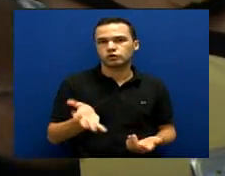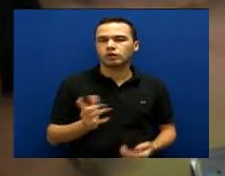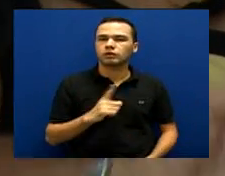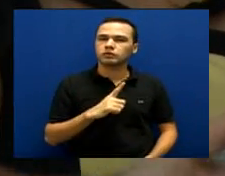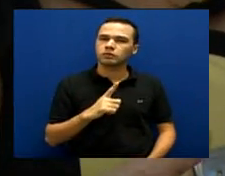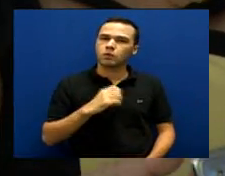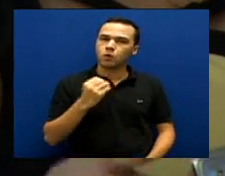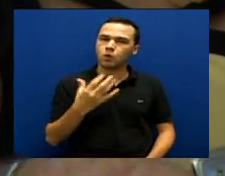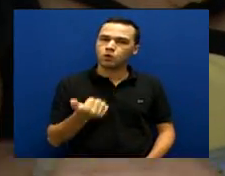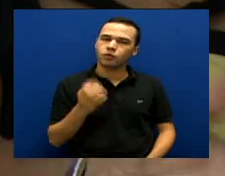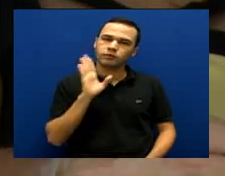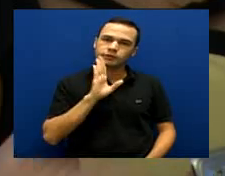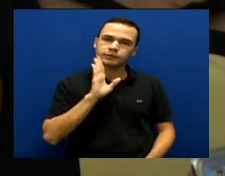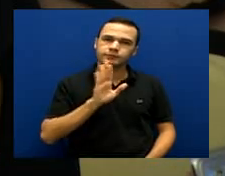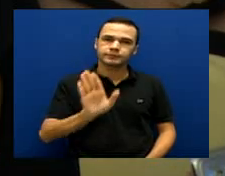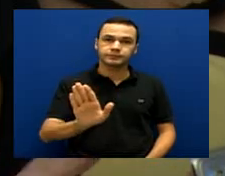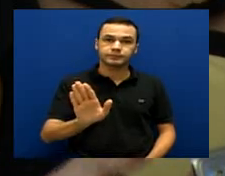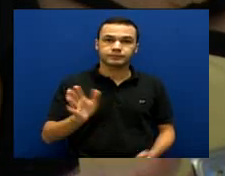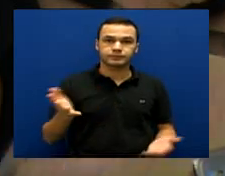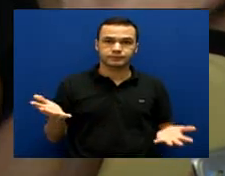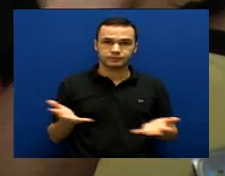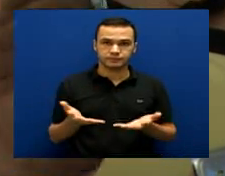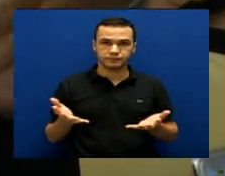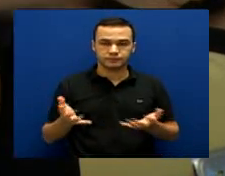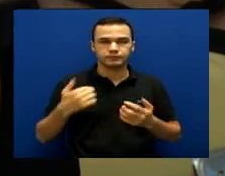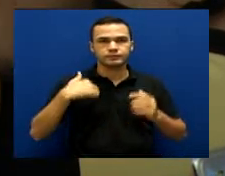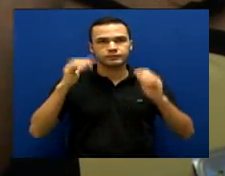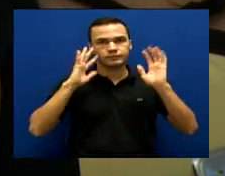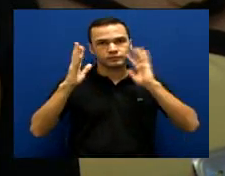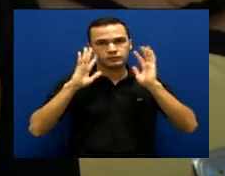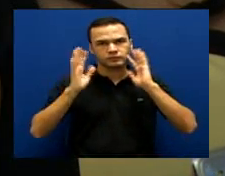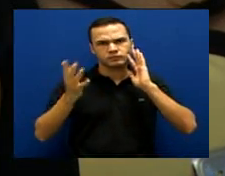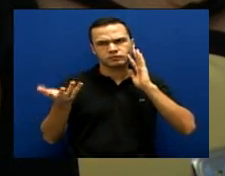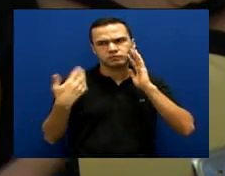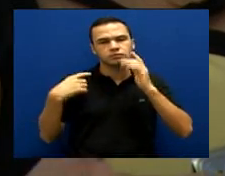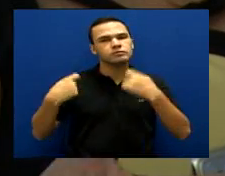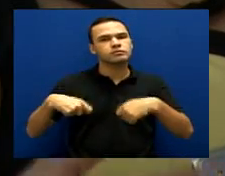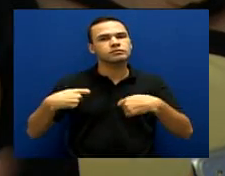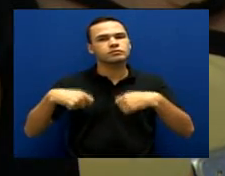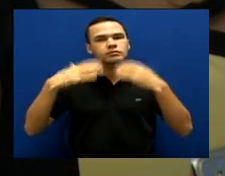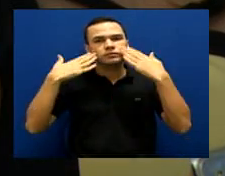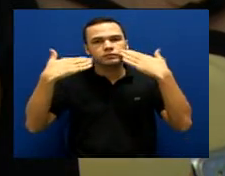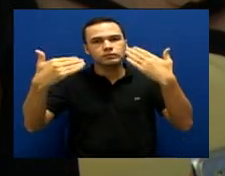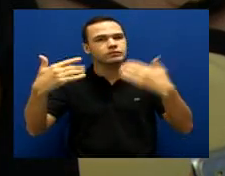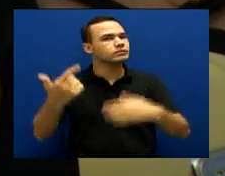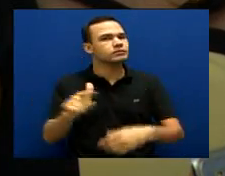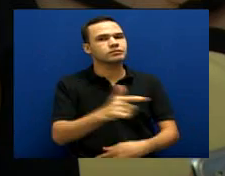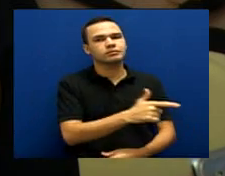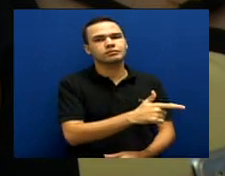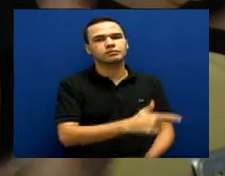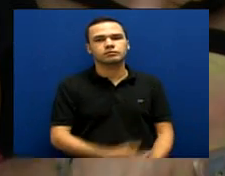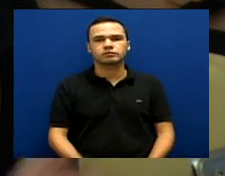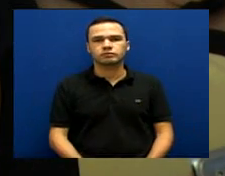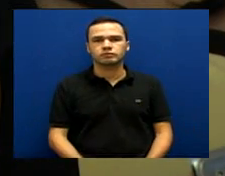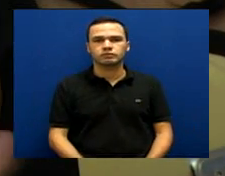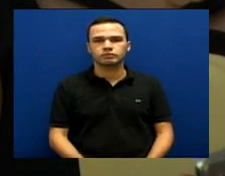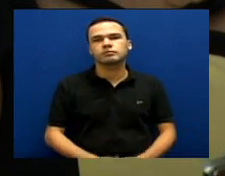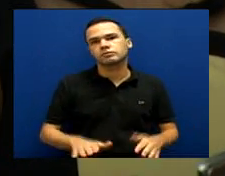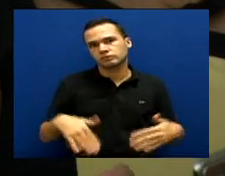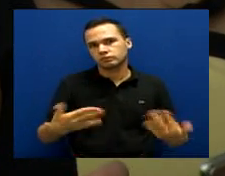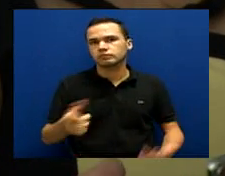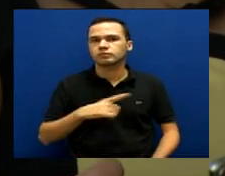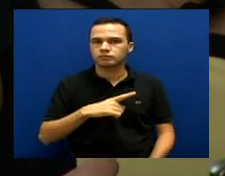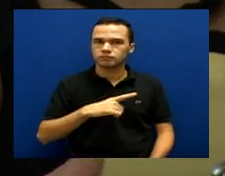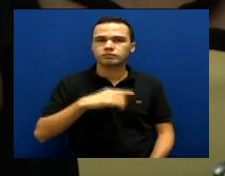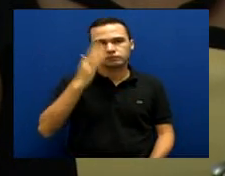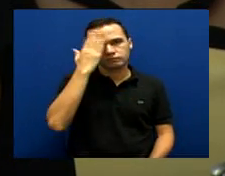tá bom mas hoje eu imaginaria que isso estaria sendo apresentado hoje não está e isso existe eu sei